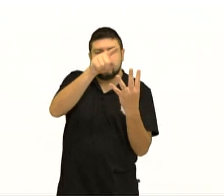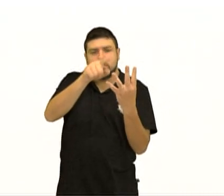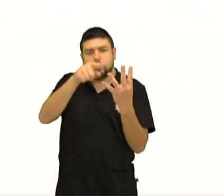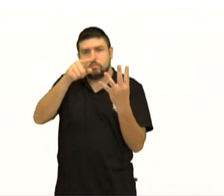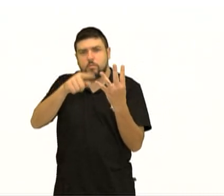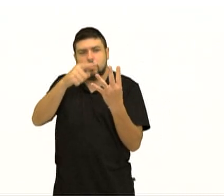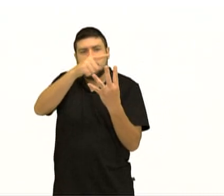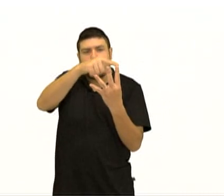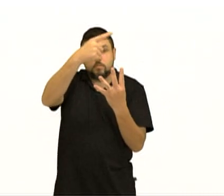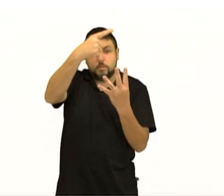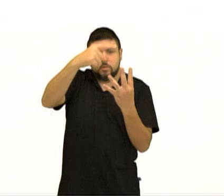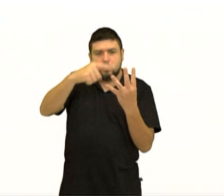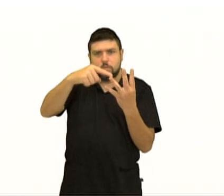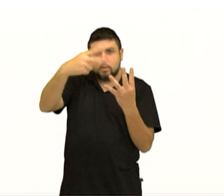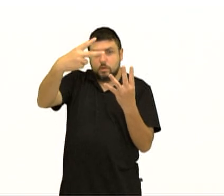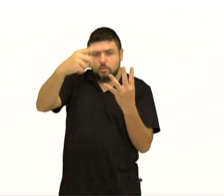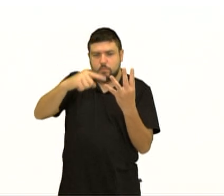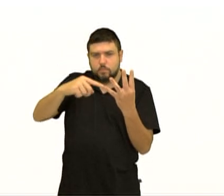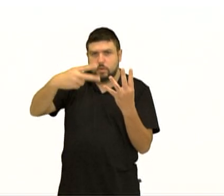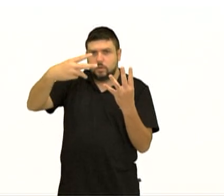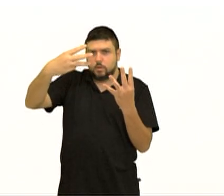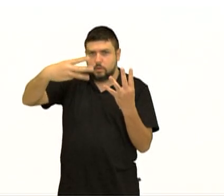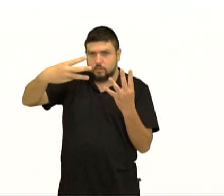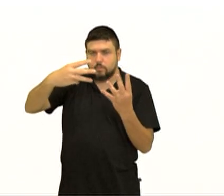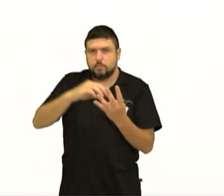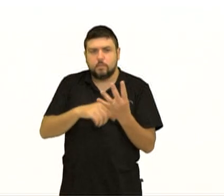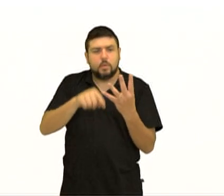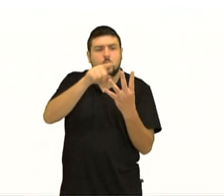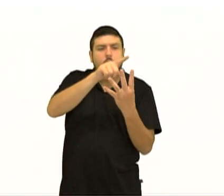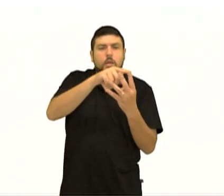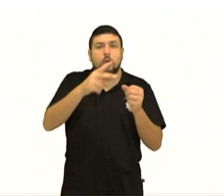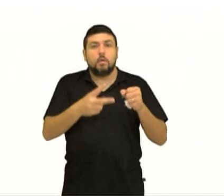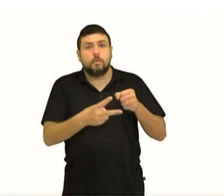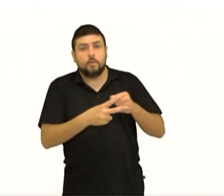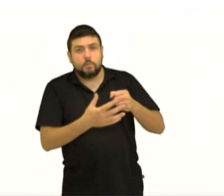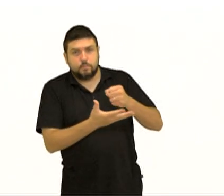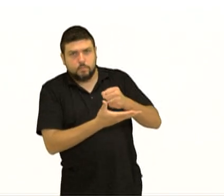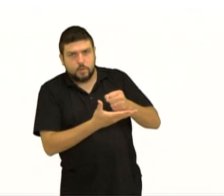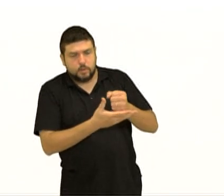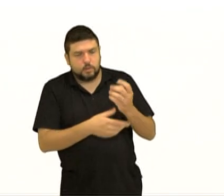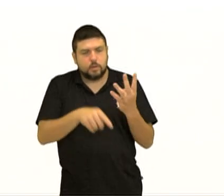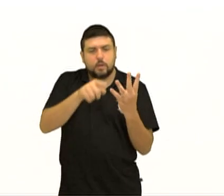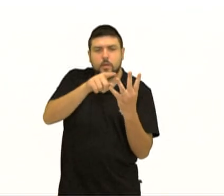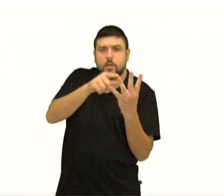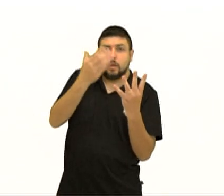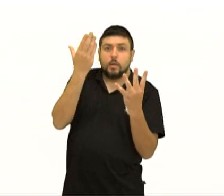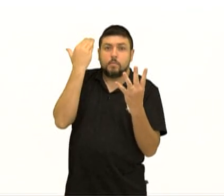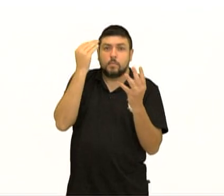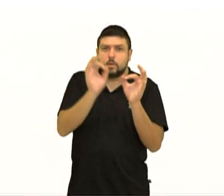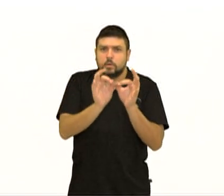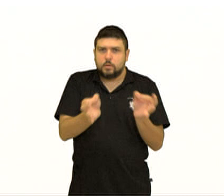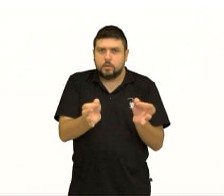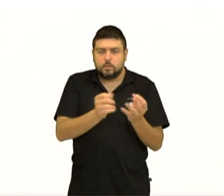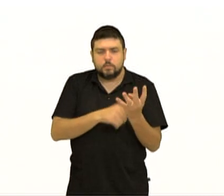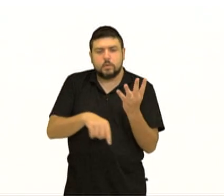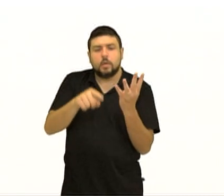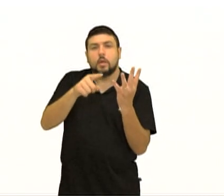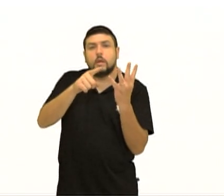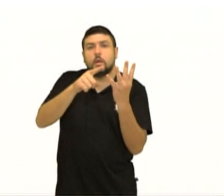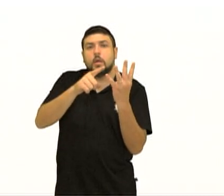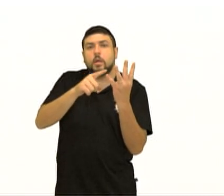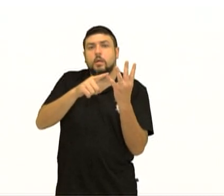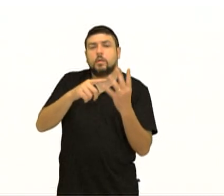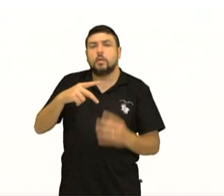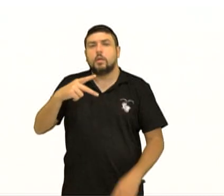colunas. A coluna do verbo na forma base, a coluna do verbo no passado simples e a coluna do